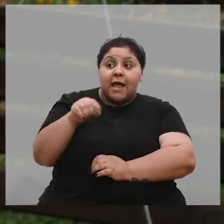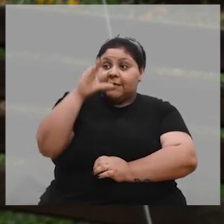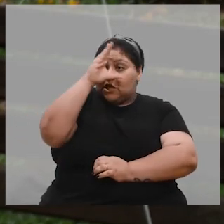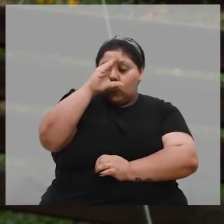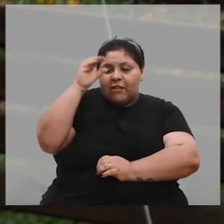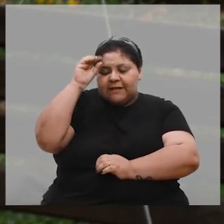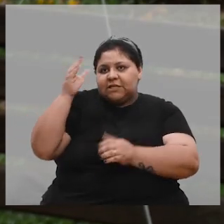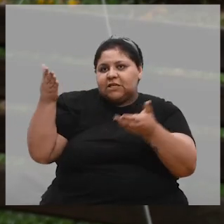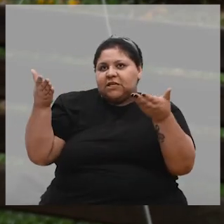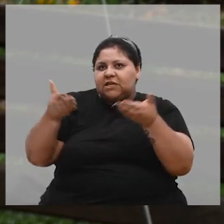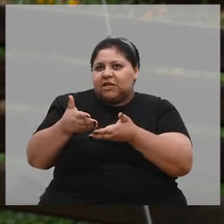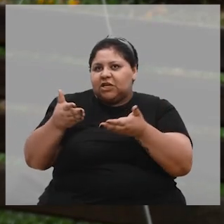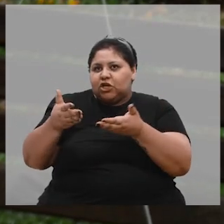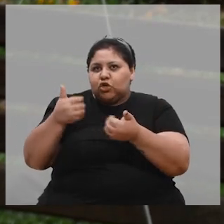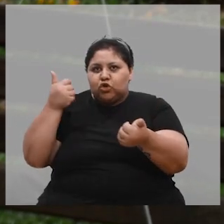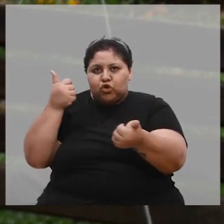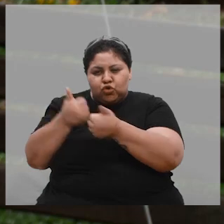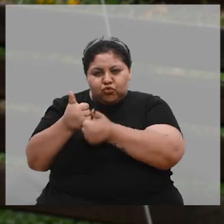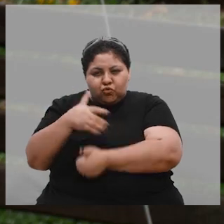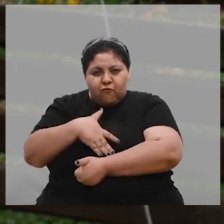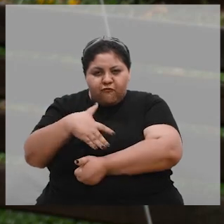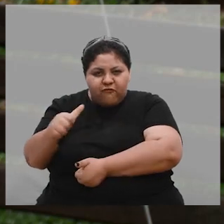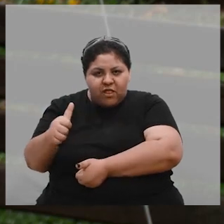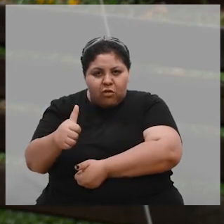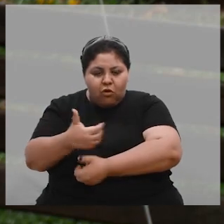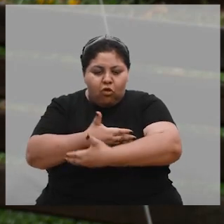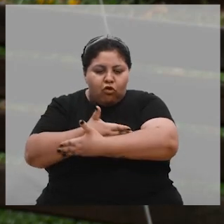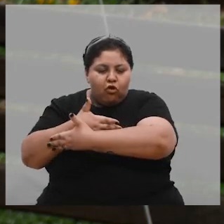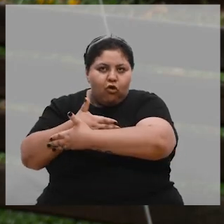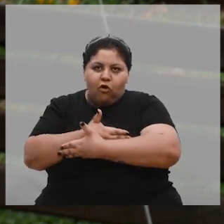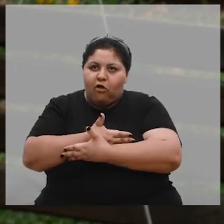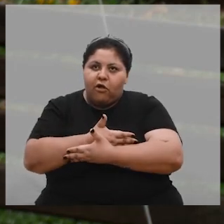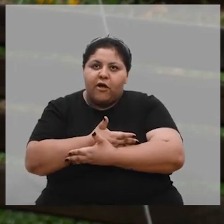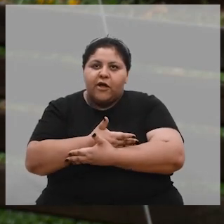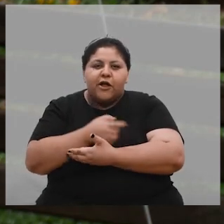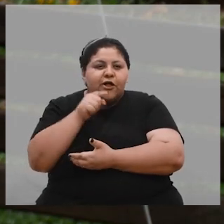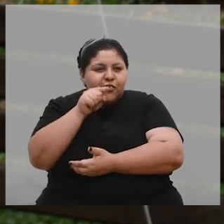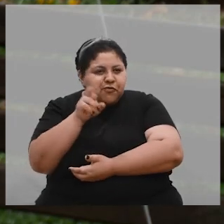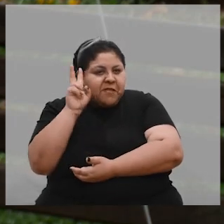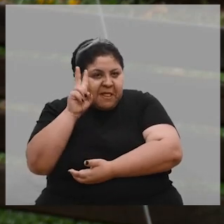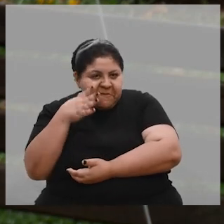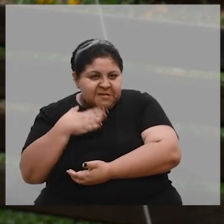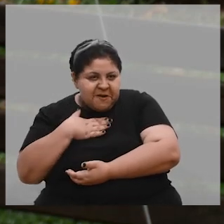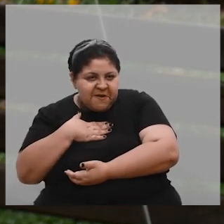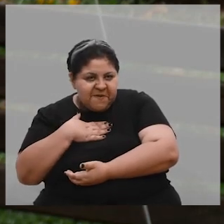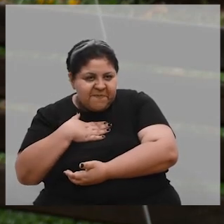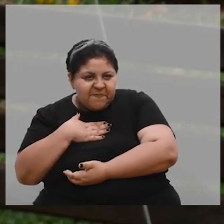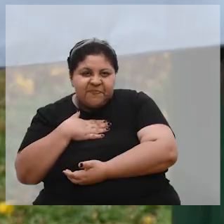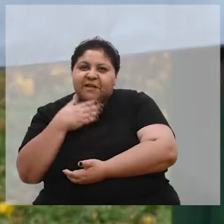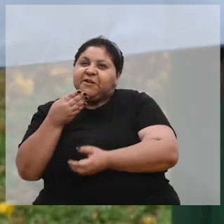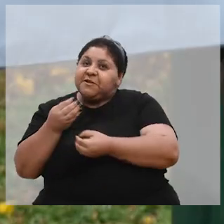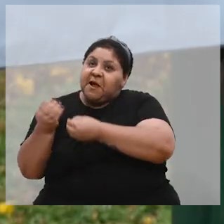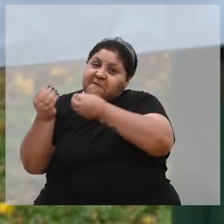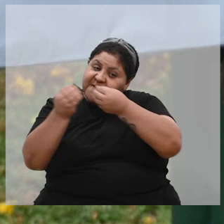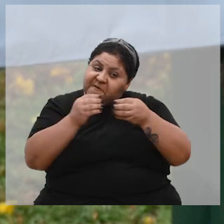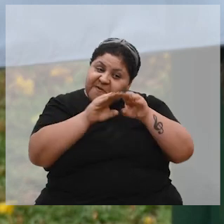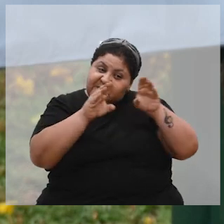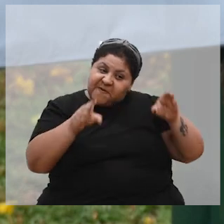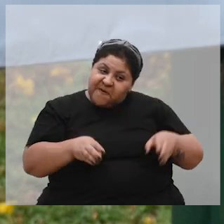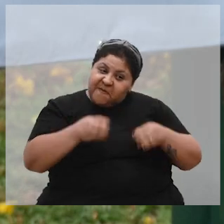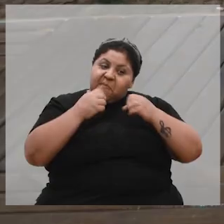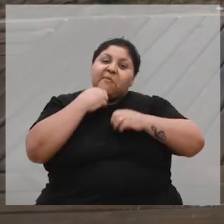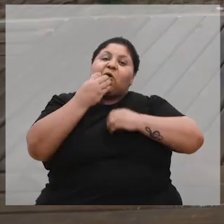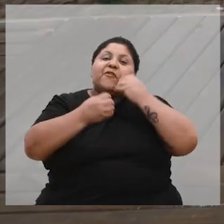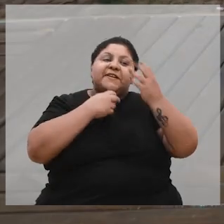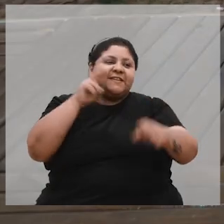E esse adolescente agora vem com o seu filho no colo e chega e diz: ah, tu lembra de mim? Tu já me levou pro palco